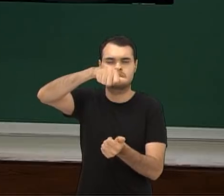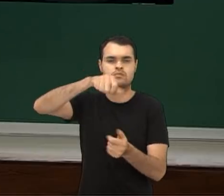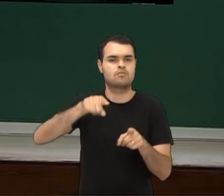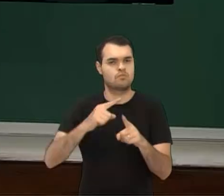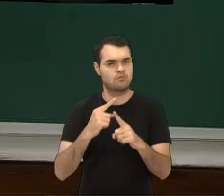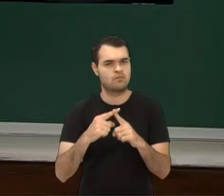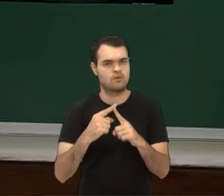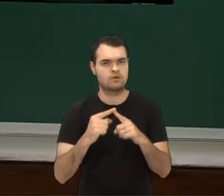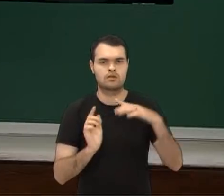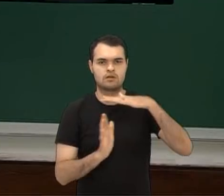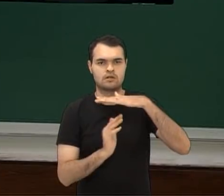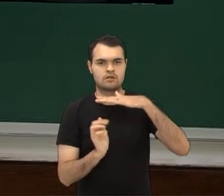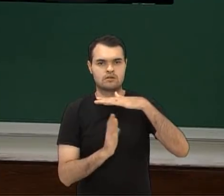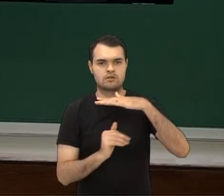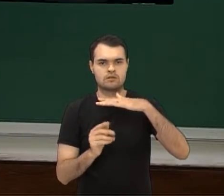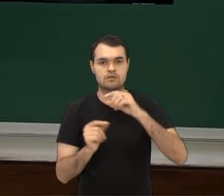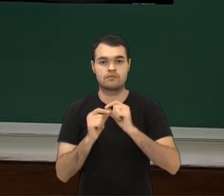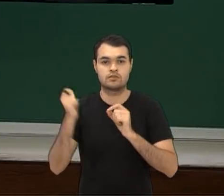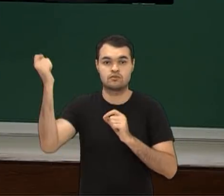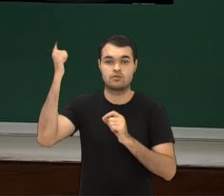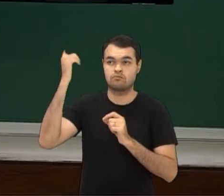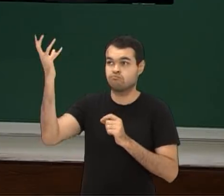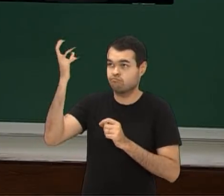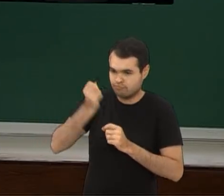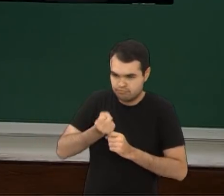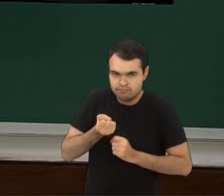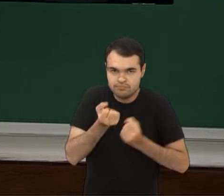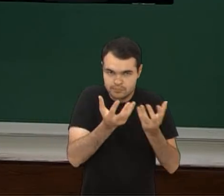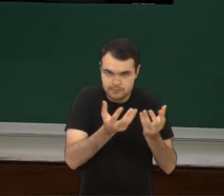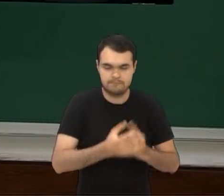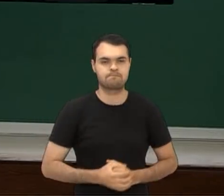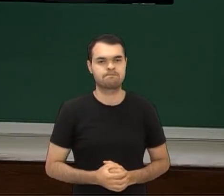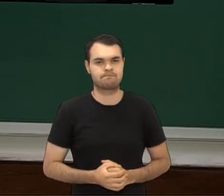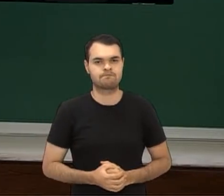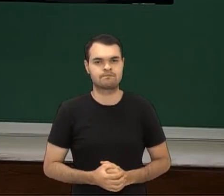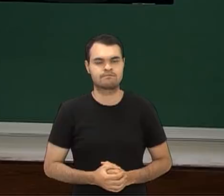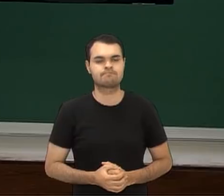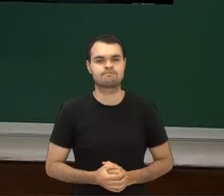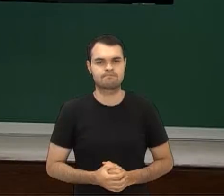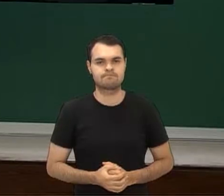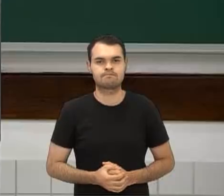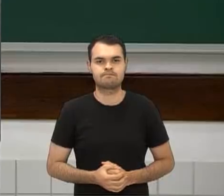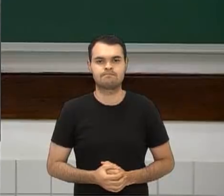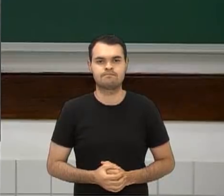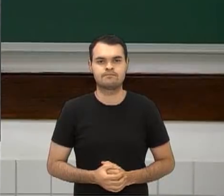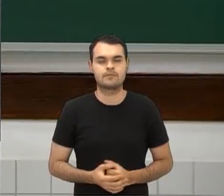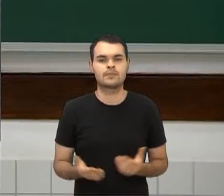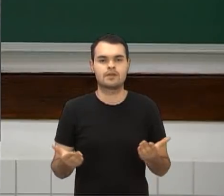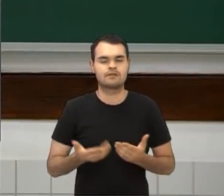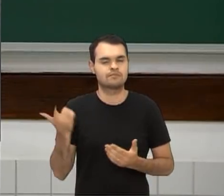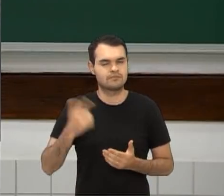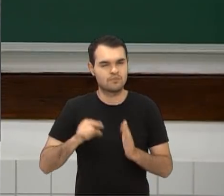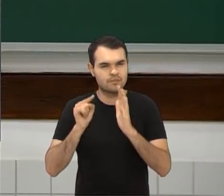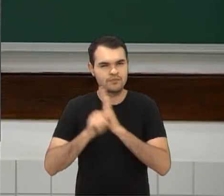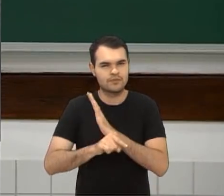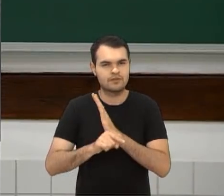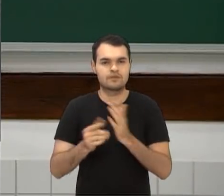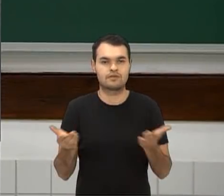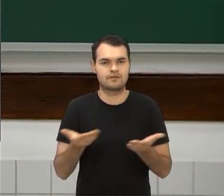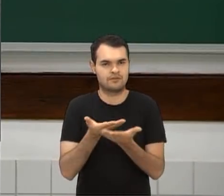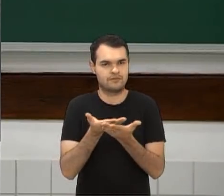que as algas unicelulares fazem a fotossíntese. Muito bom! Vamos a mais um quiz, então, da